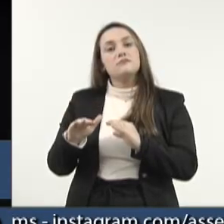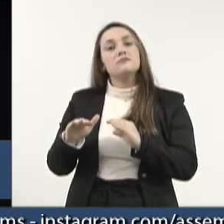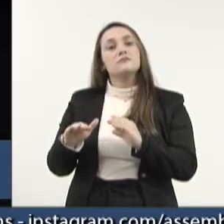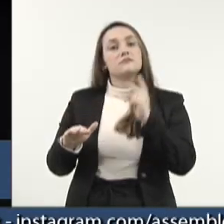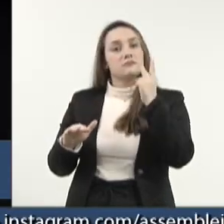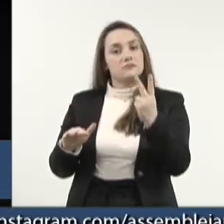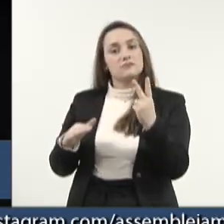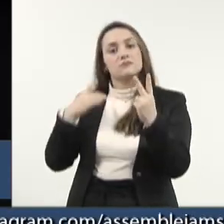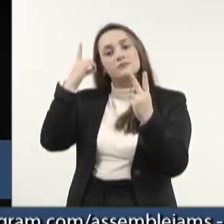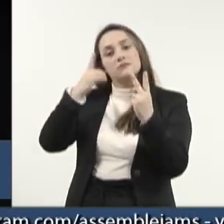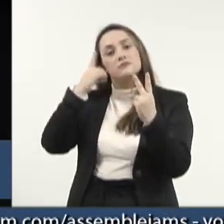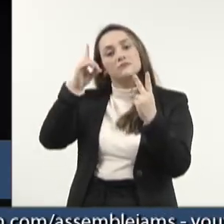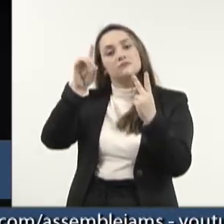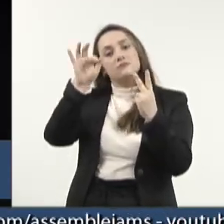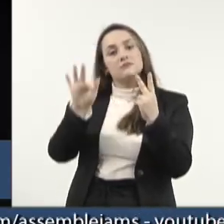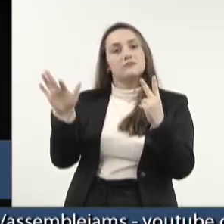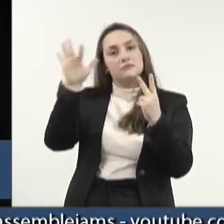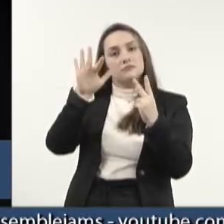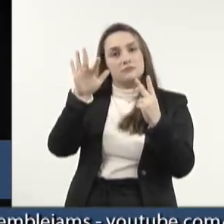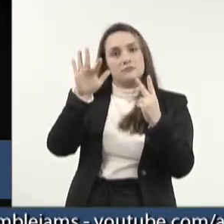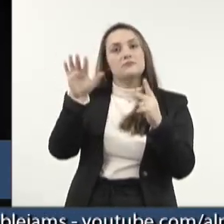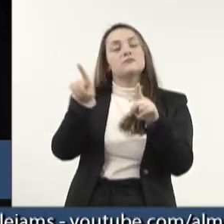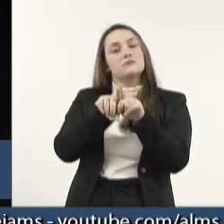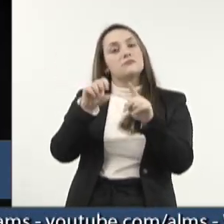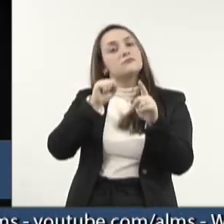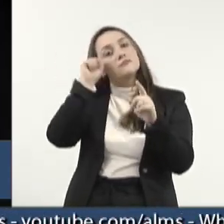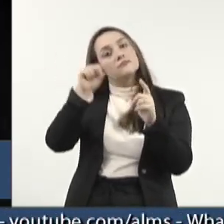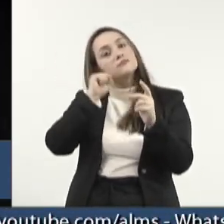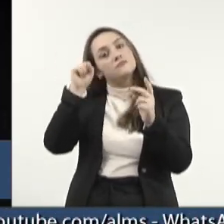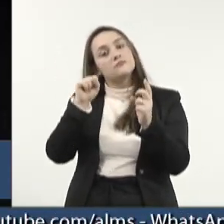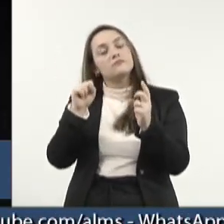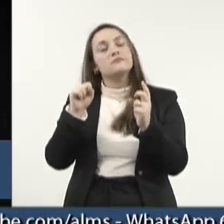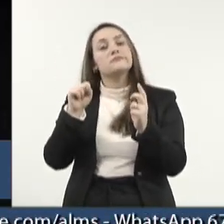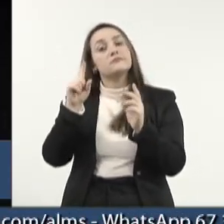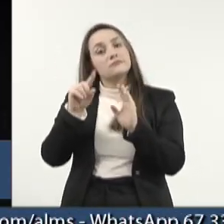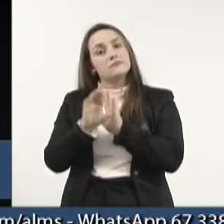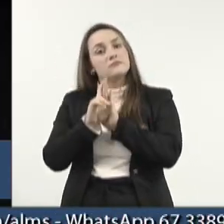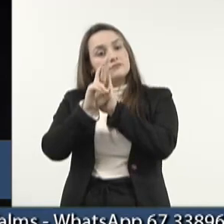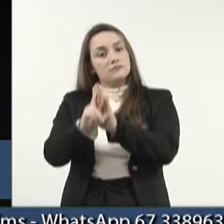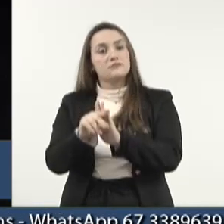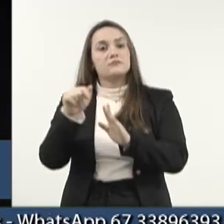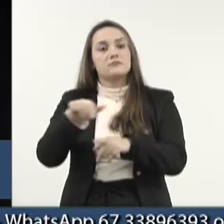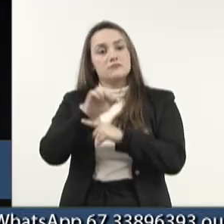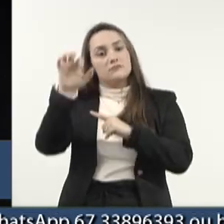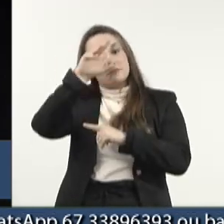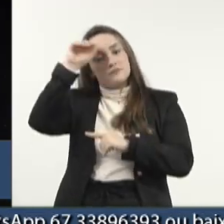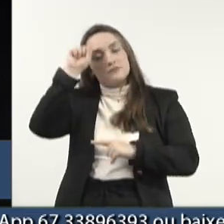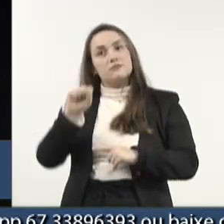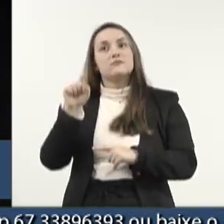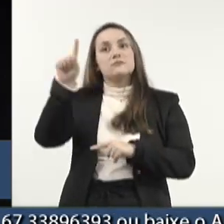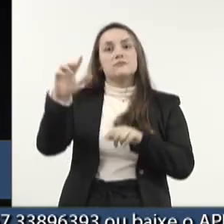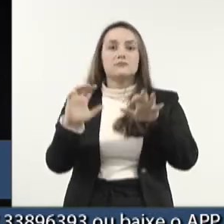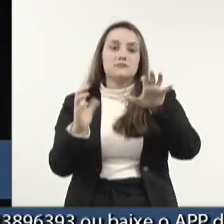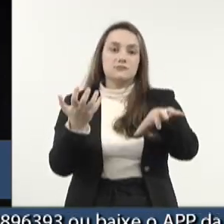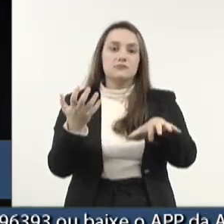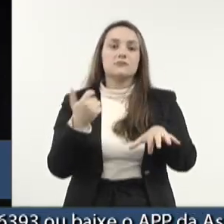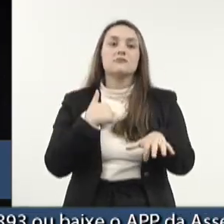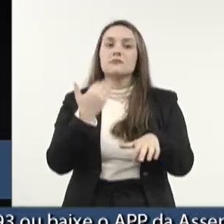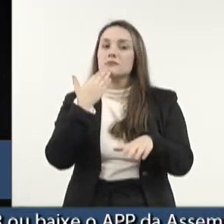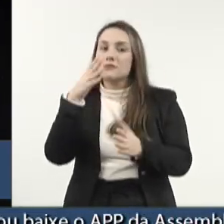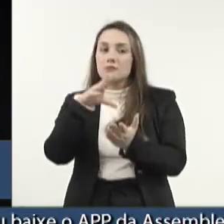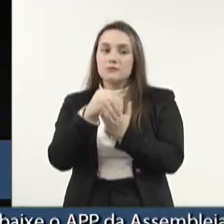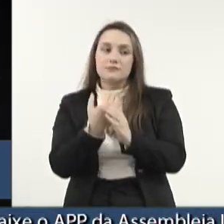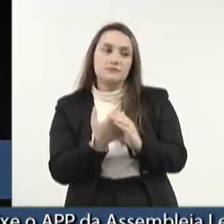aos excelentíssimos senhores deputados federais e senadores da República, representantes de Mato Grosso do Sul no Congresso Nacional, por cópias